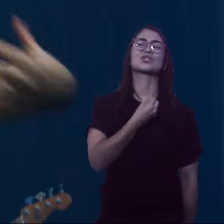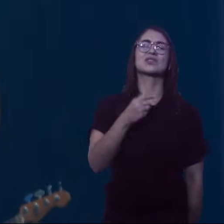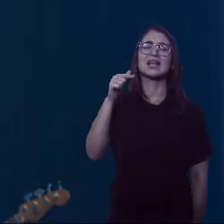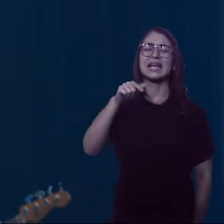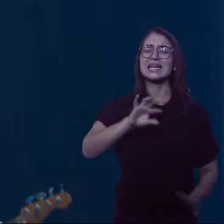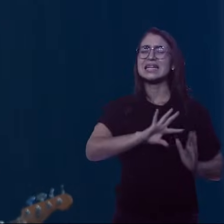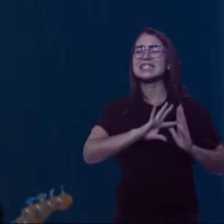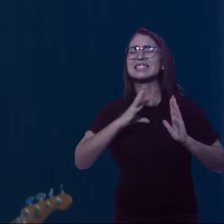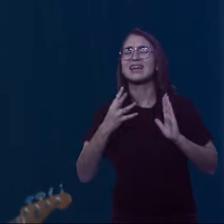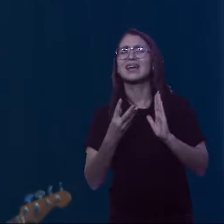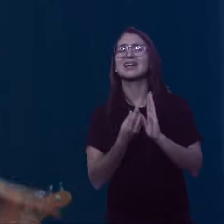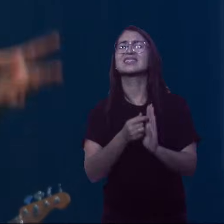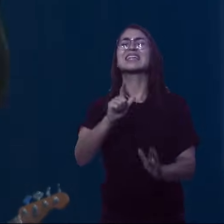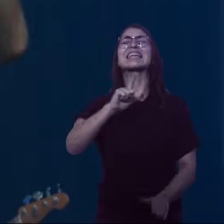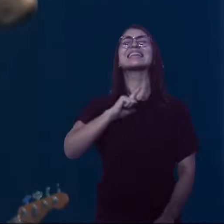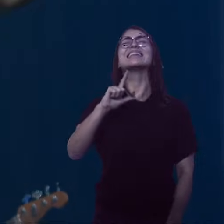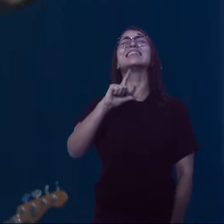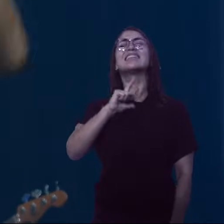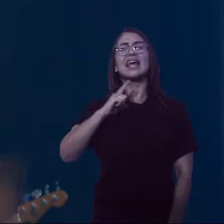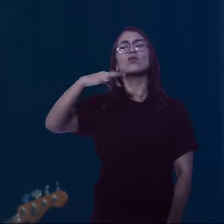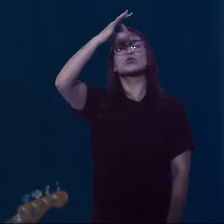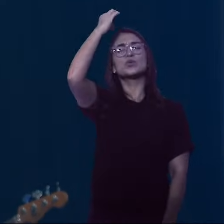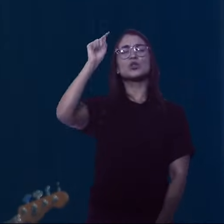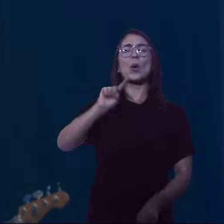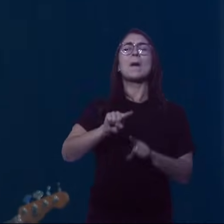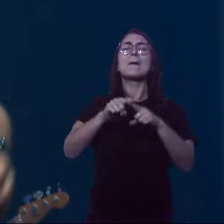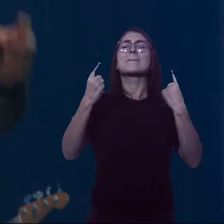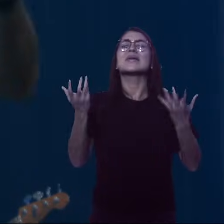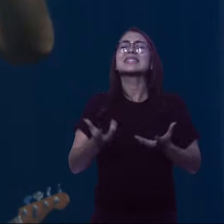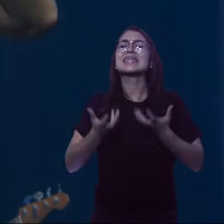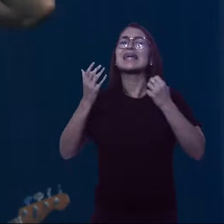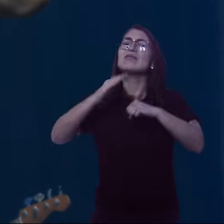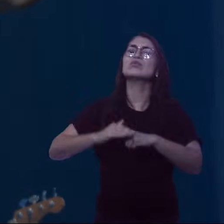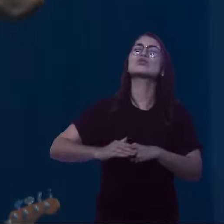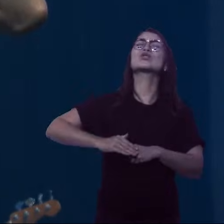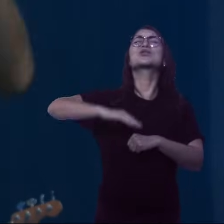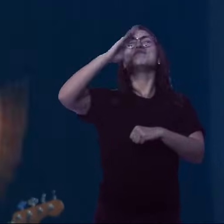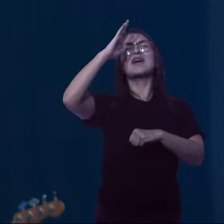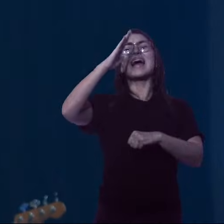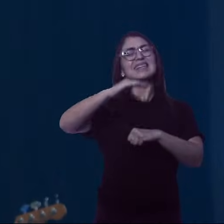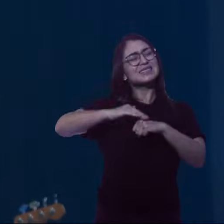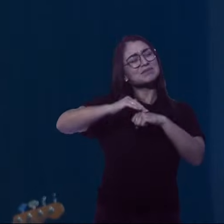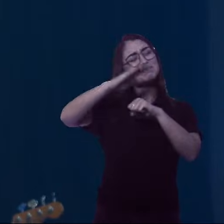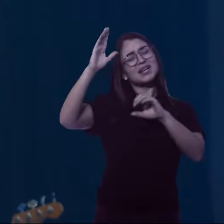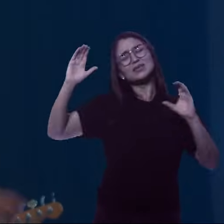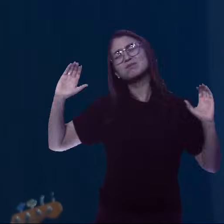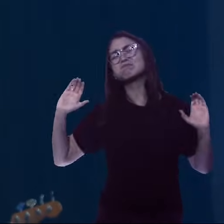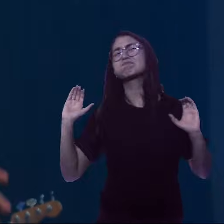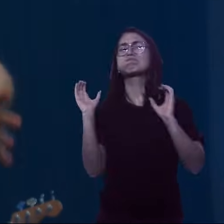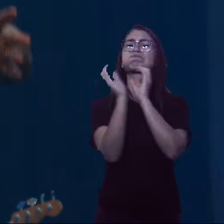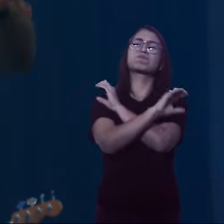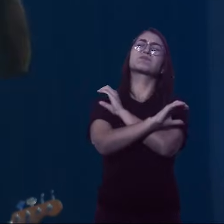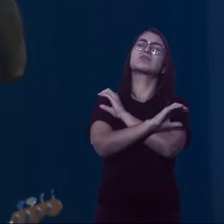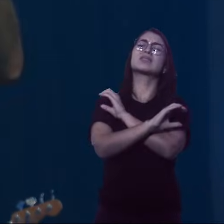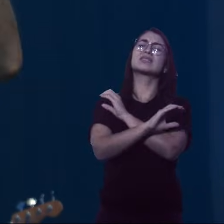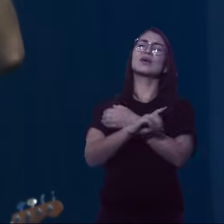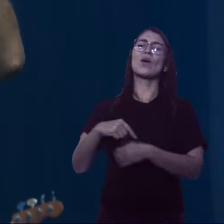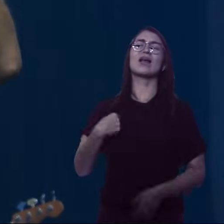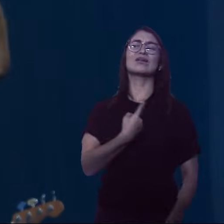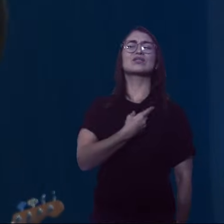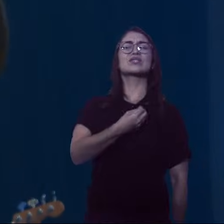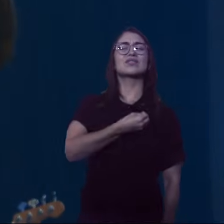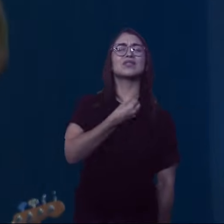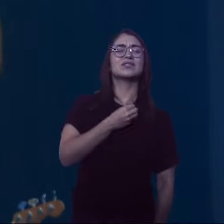já tem o Seu Espírito, mas nós queremos ser cheios do Seu Espírito. Nós queremos ser cheios de tal forma que quando